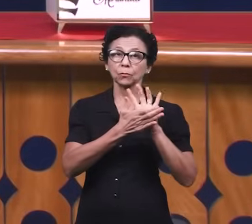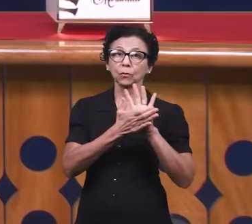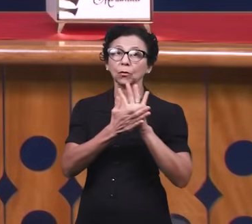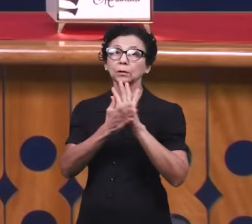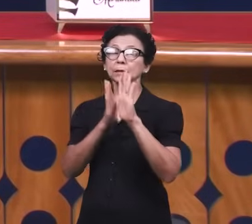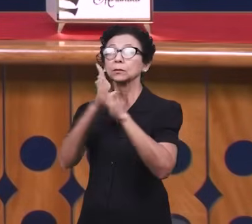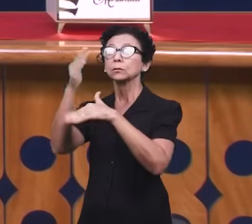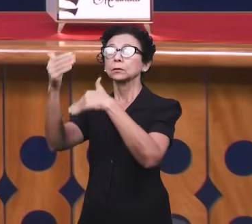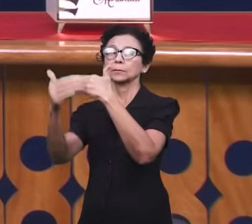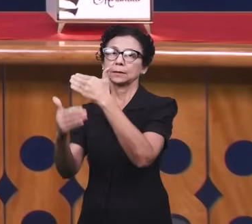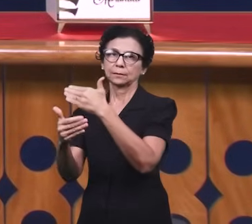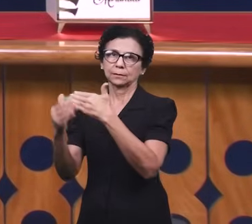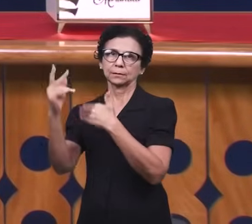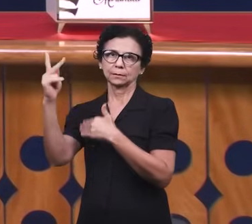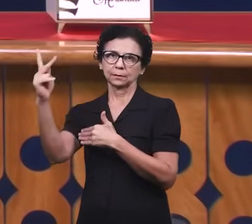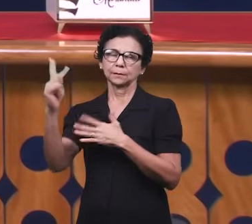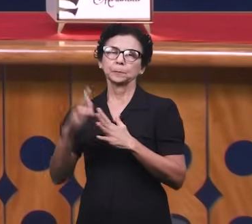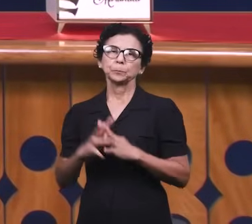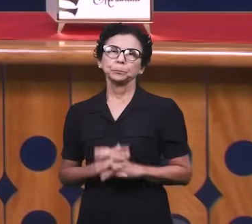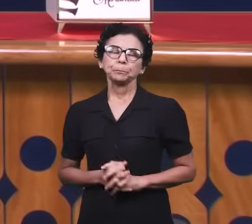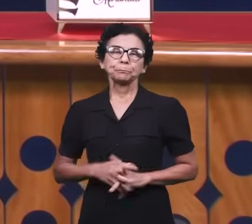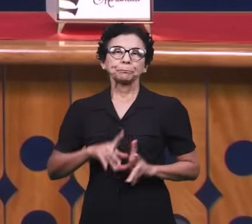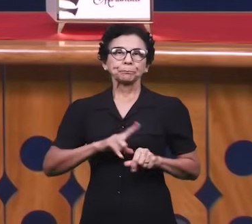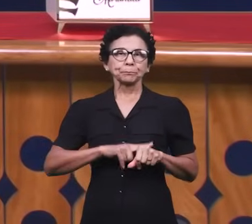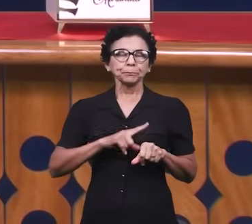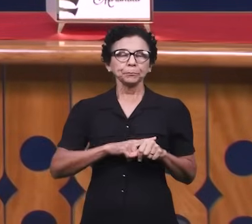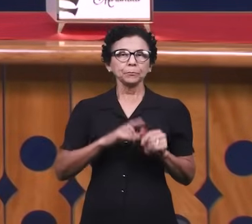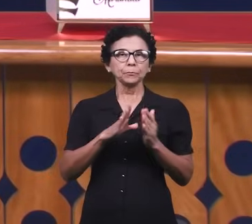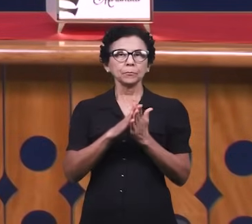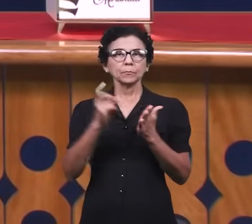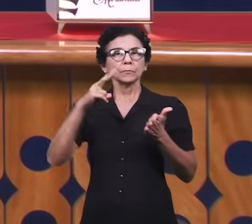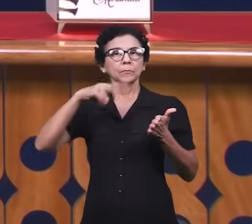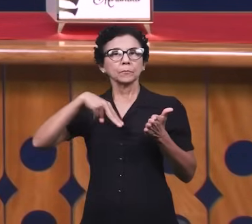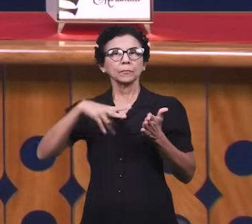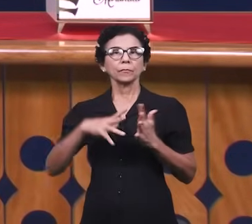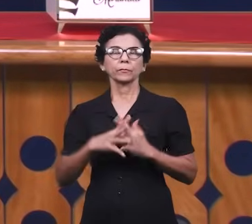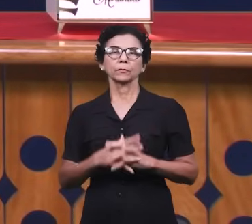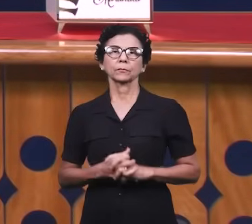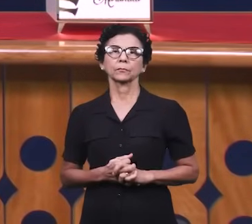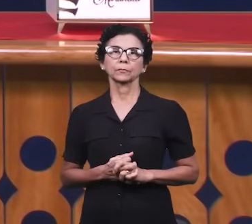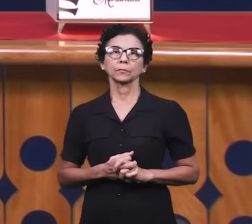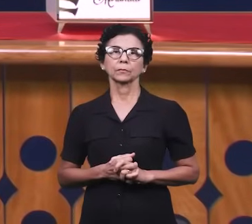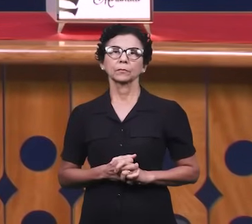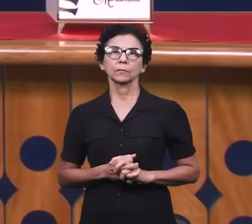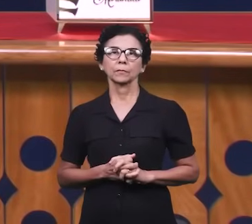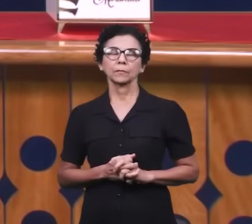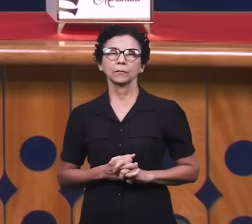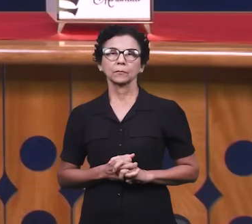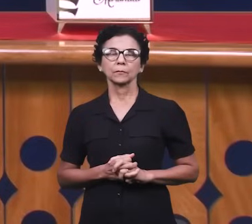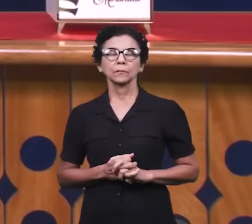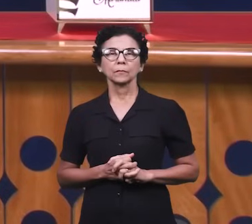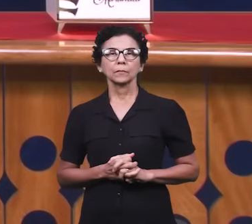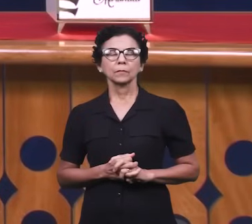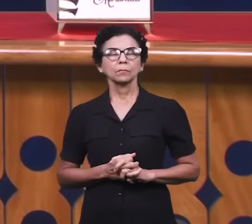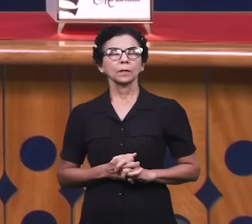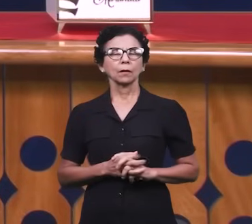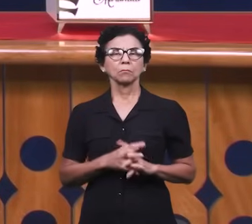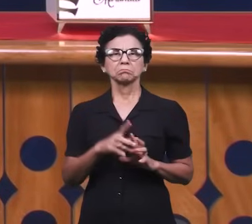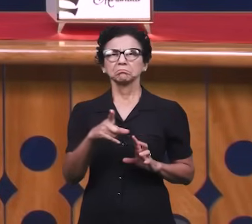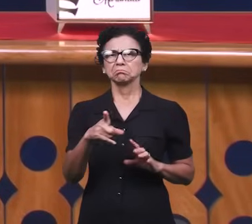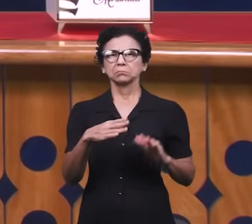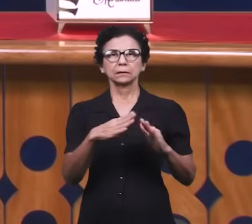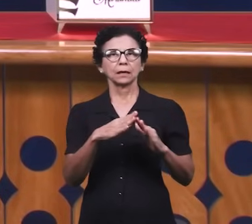presença e iremos ler a palavra neste momento. Aqueles que estiverem em casa ou